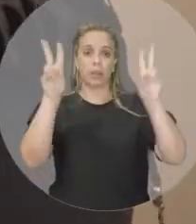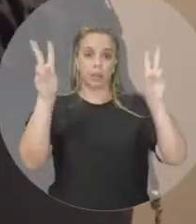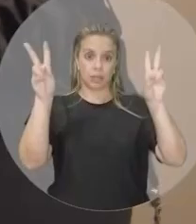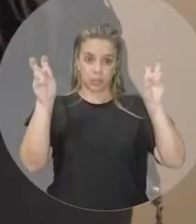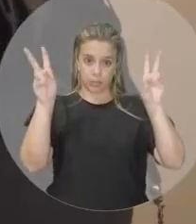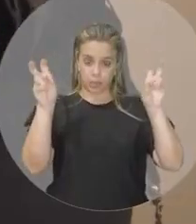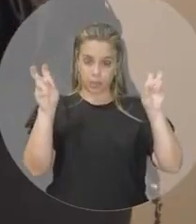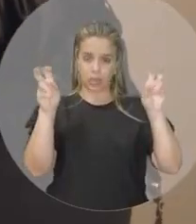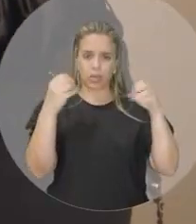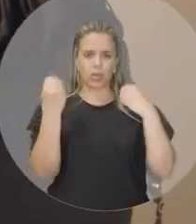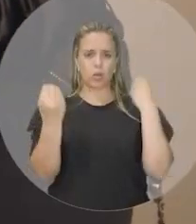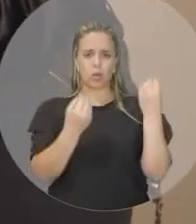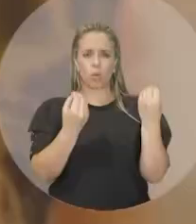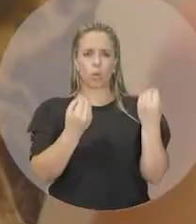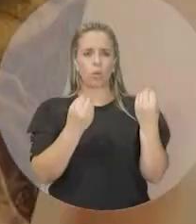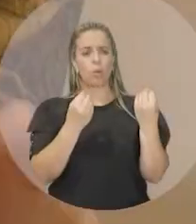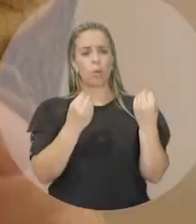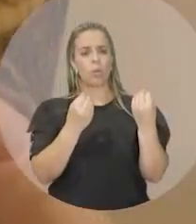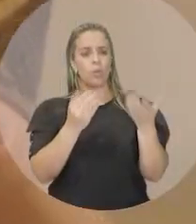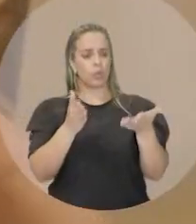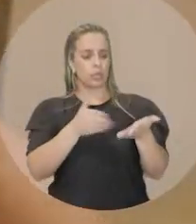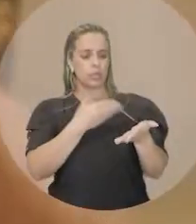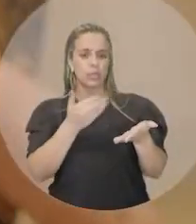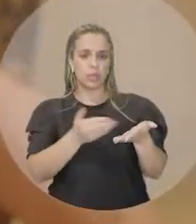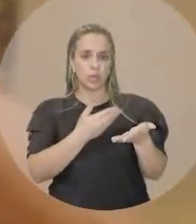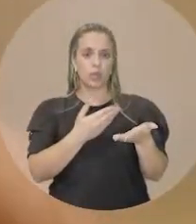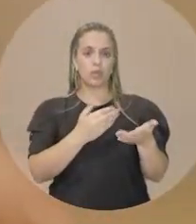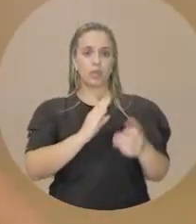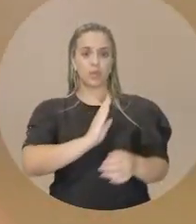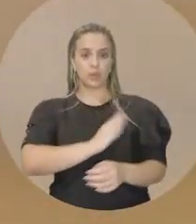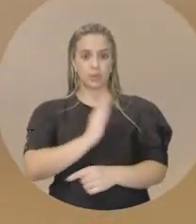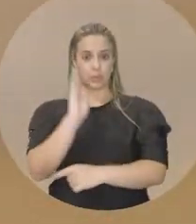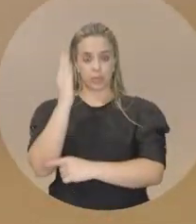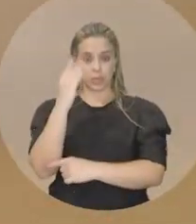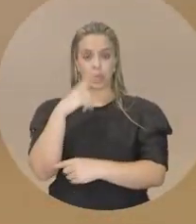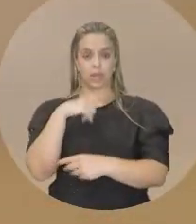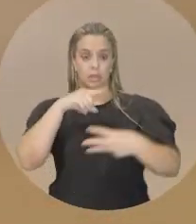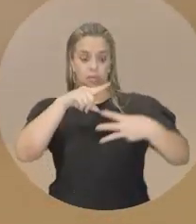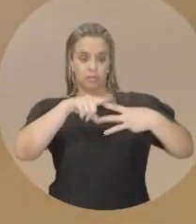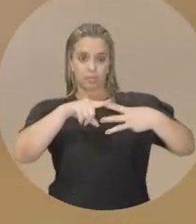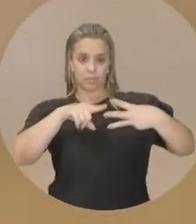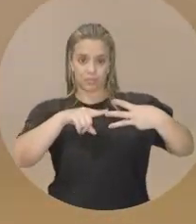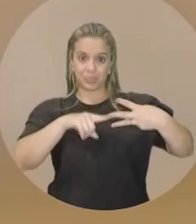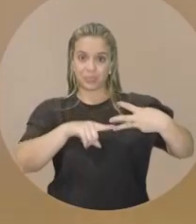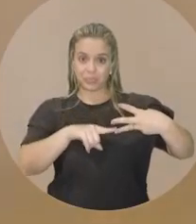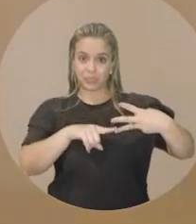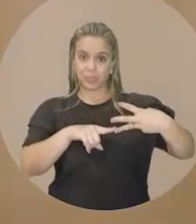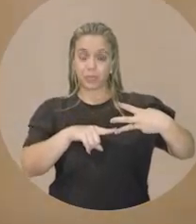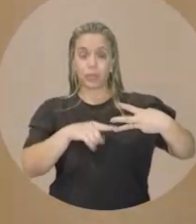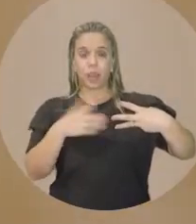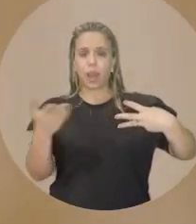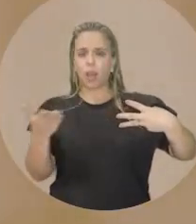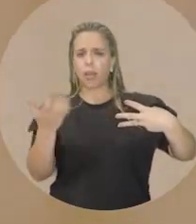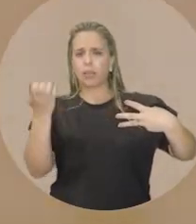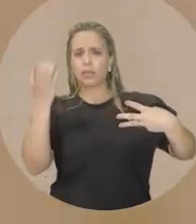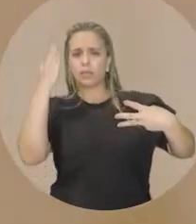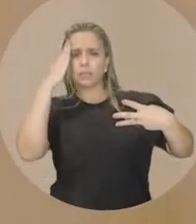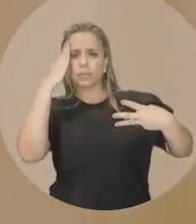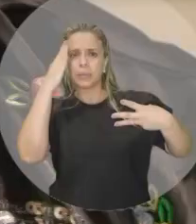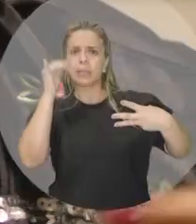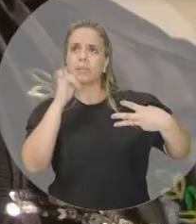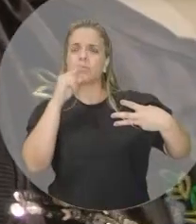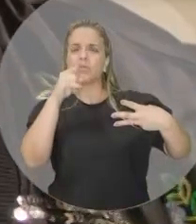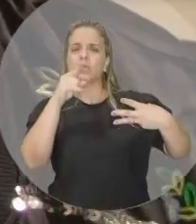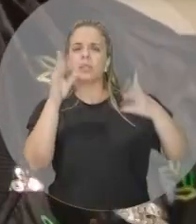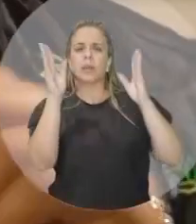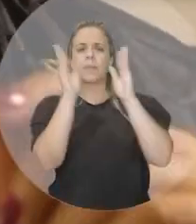temática do Coração Madeira. Ele é dividido em 3 partes e eu queria que você me desse